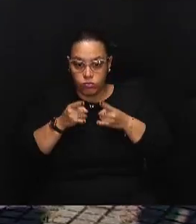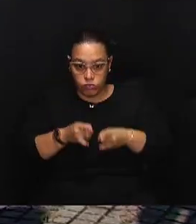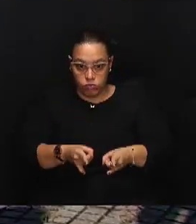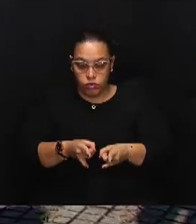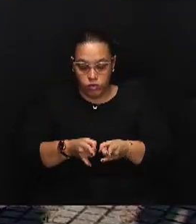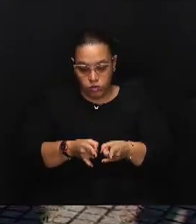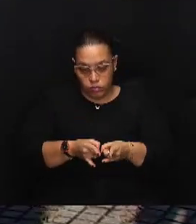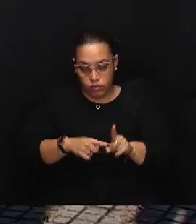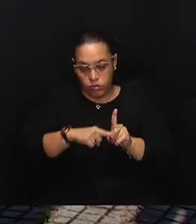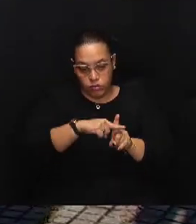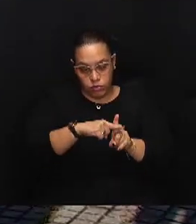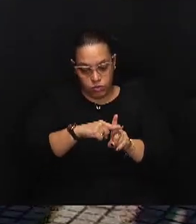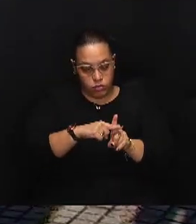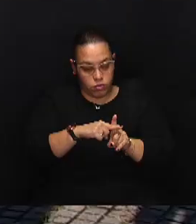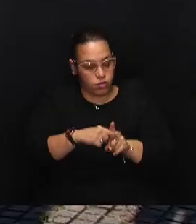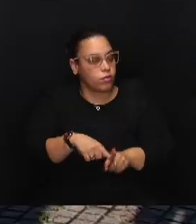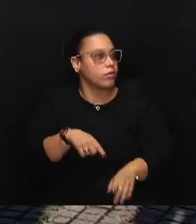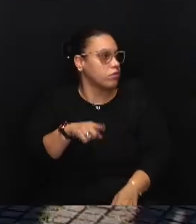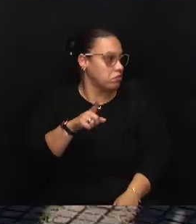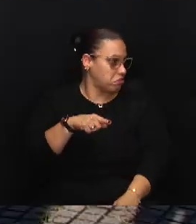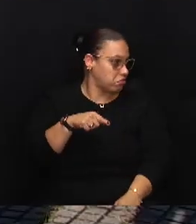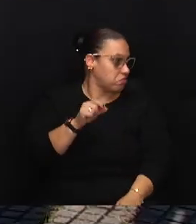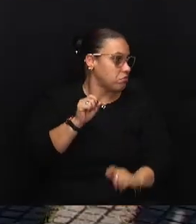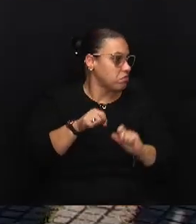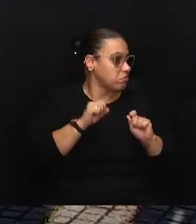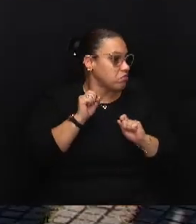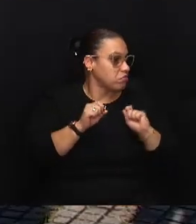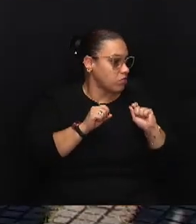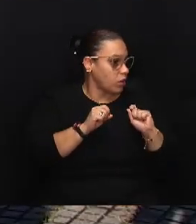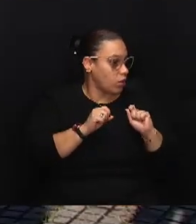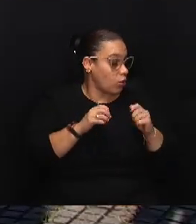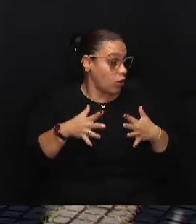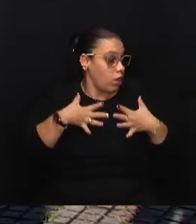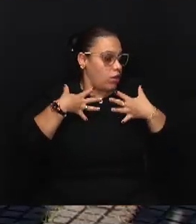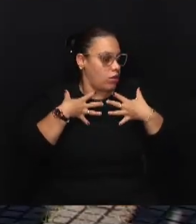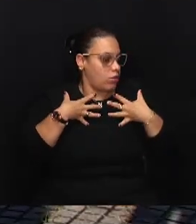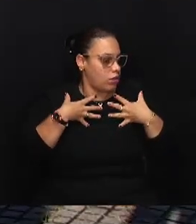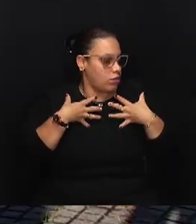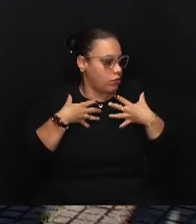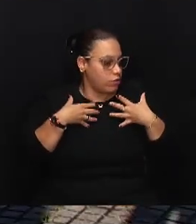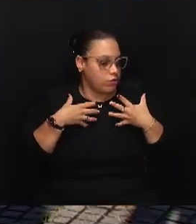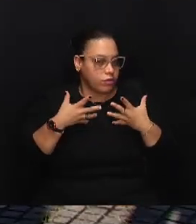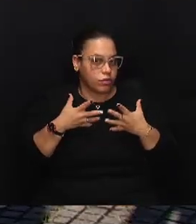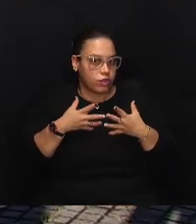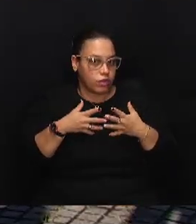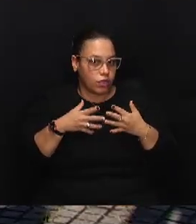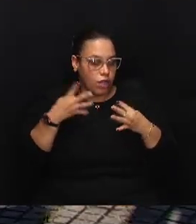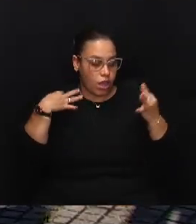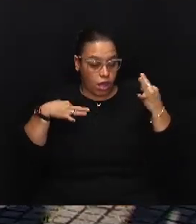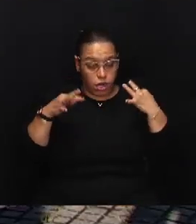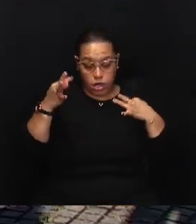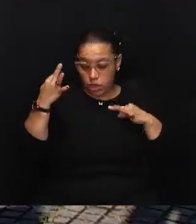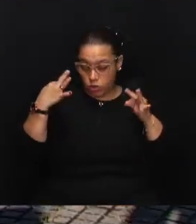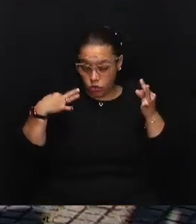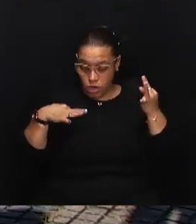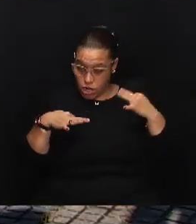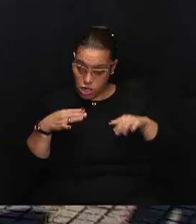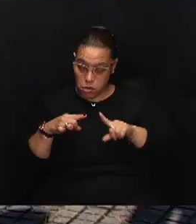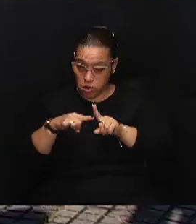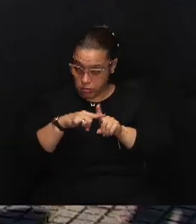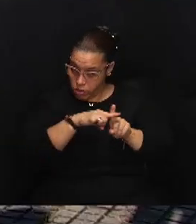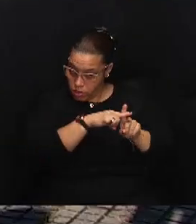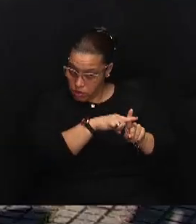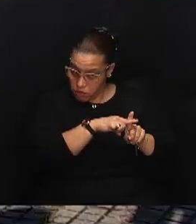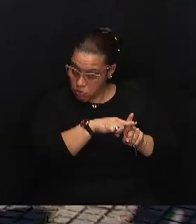de Campinas. E isso tem muito do que que te assombra, não tem não? Esse turismo cemiterial. A